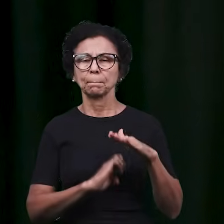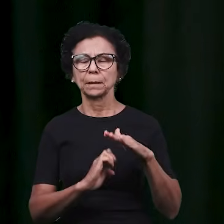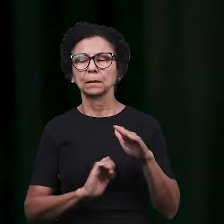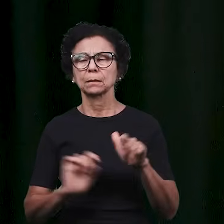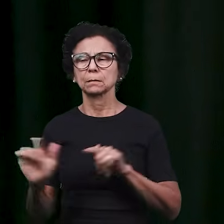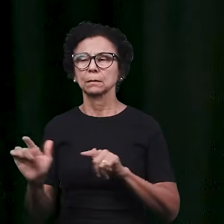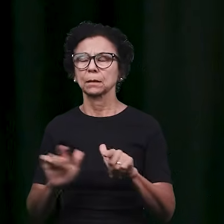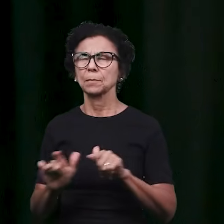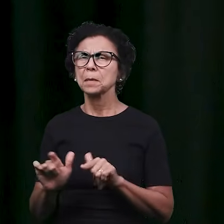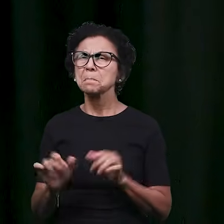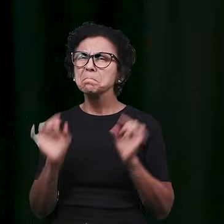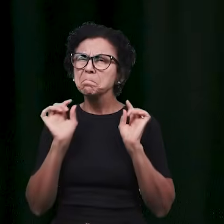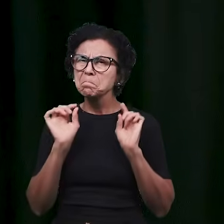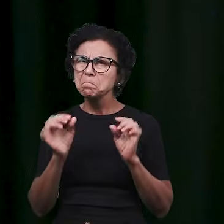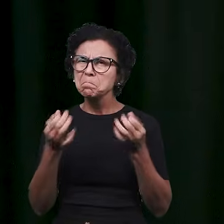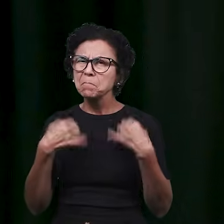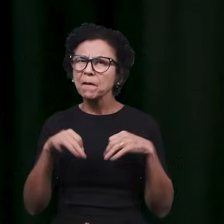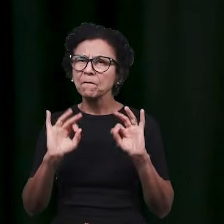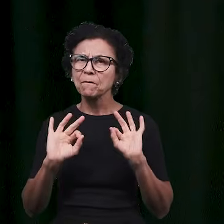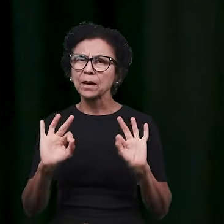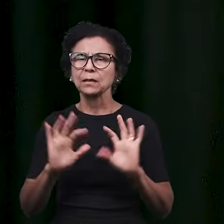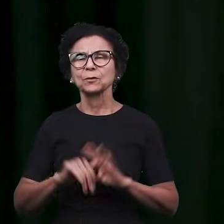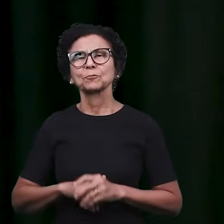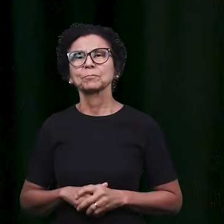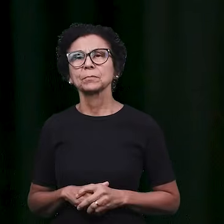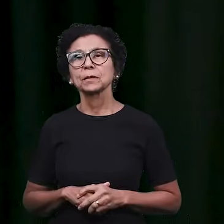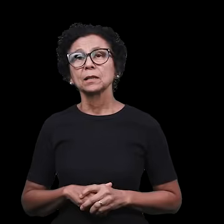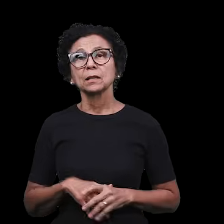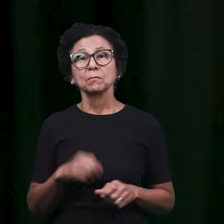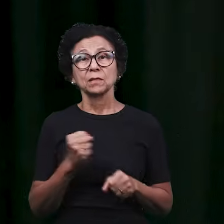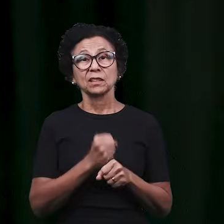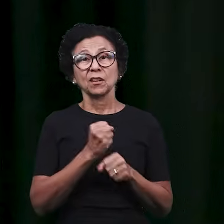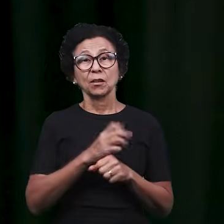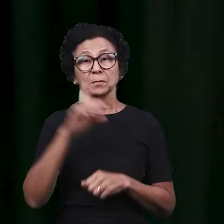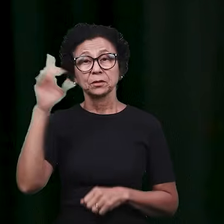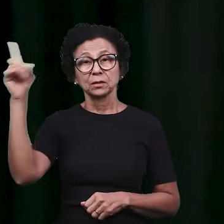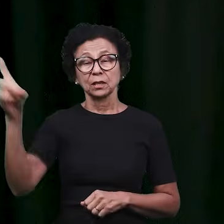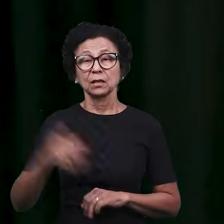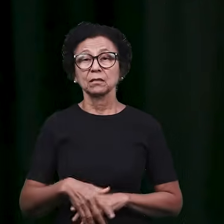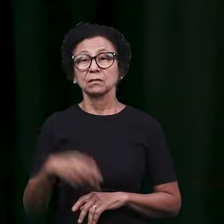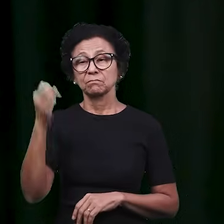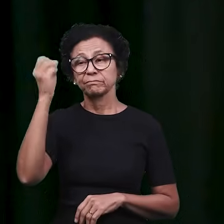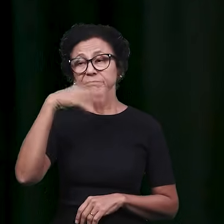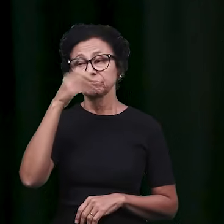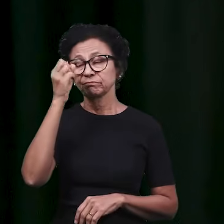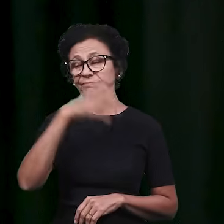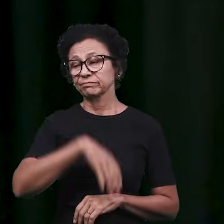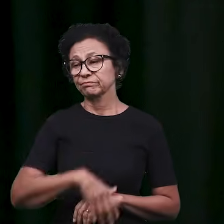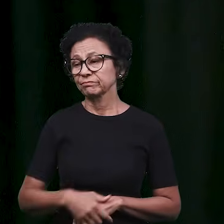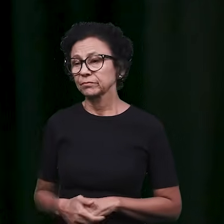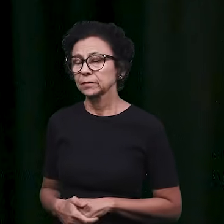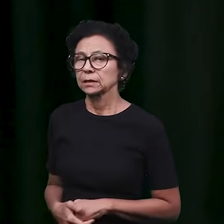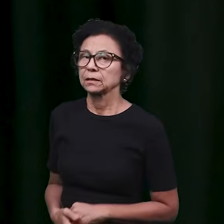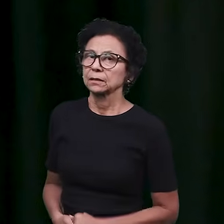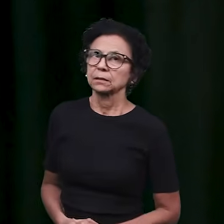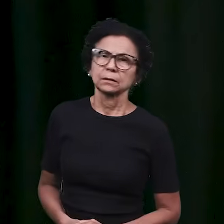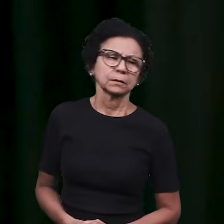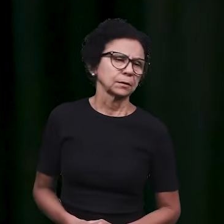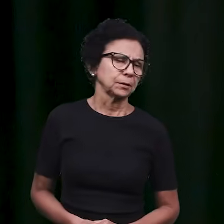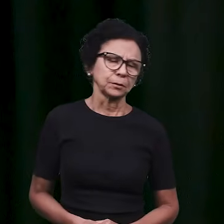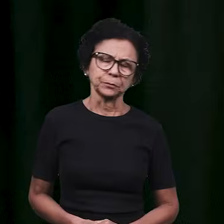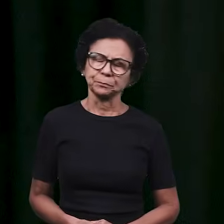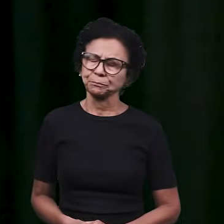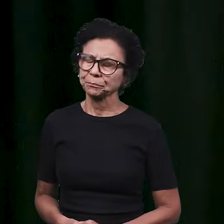trabalha, ele é excelente. E na obra de Deus, ele é um relaxado. Não foi o conselho de Moisés, não.